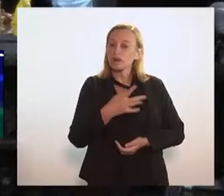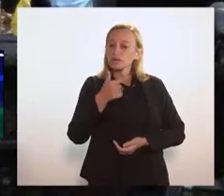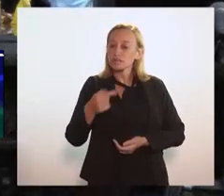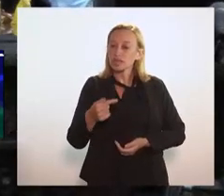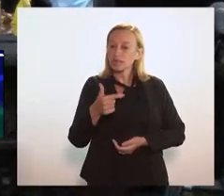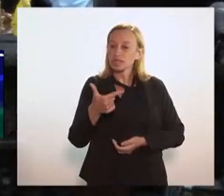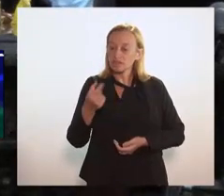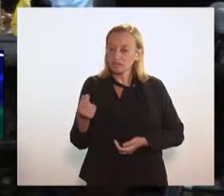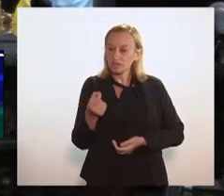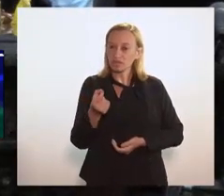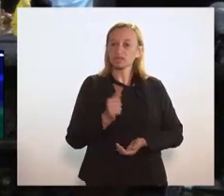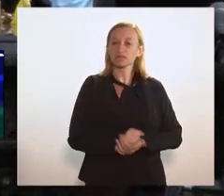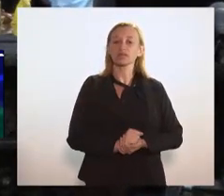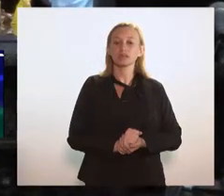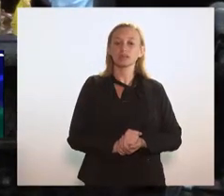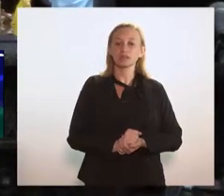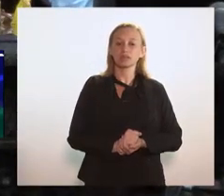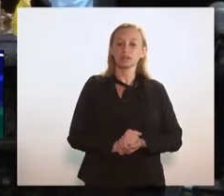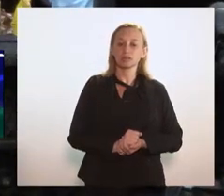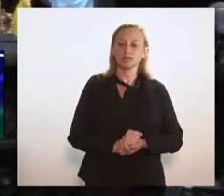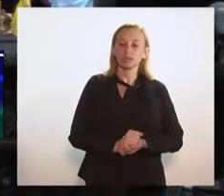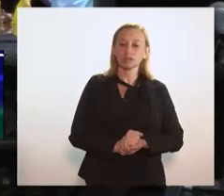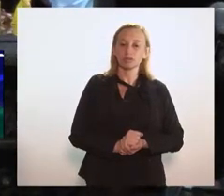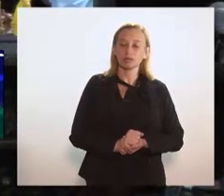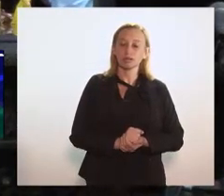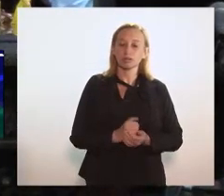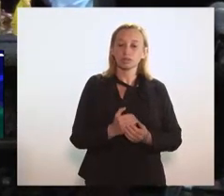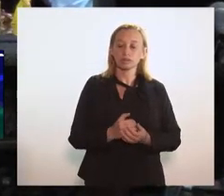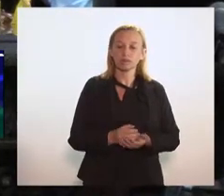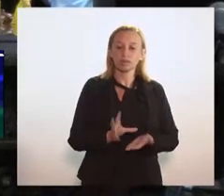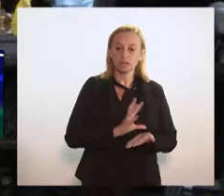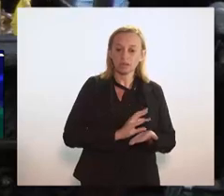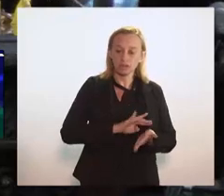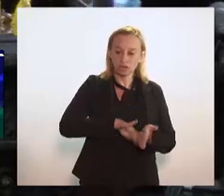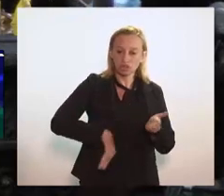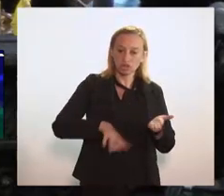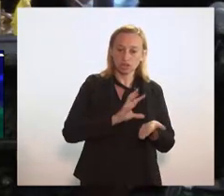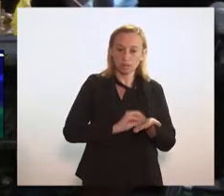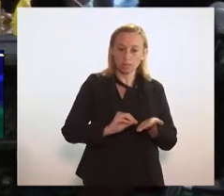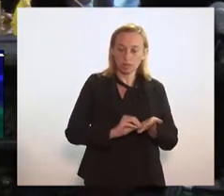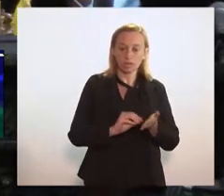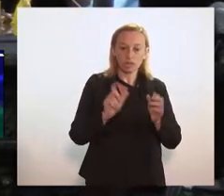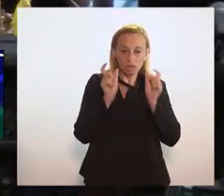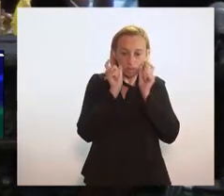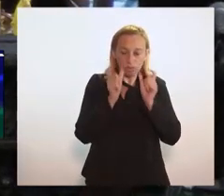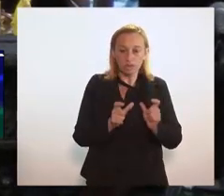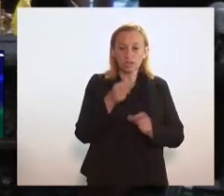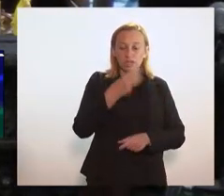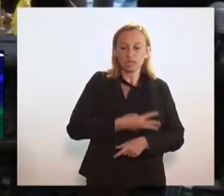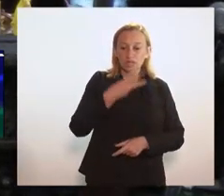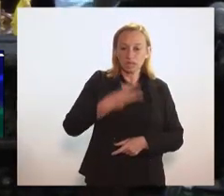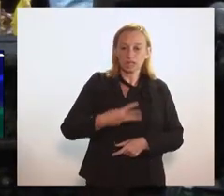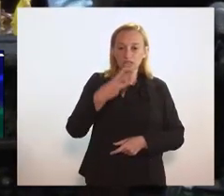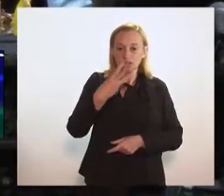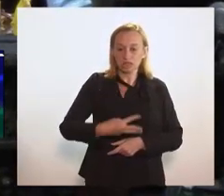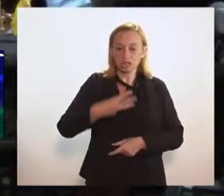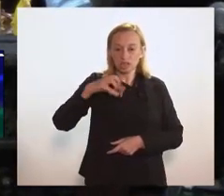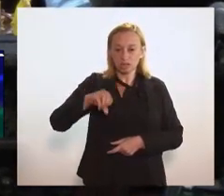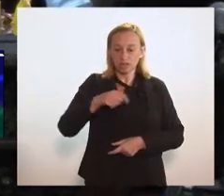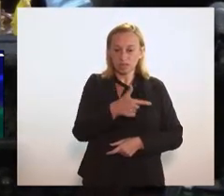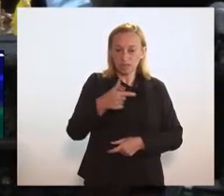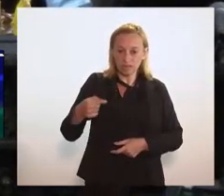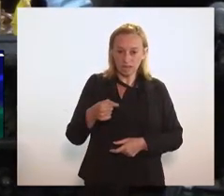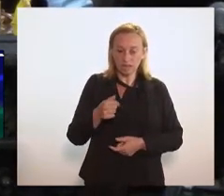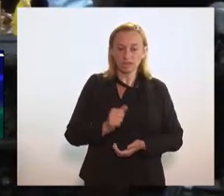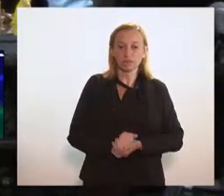3473/20. Estou remetendo, estou tirando de pauta, remetendo a CCJ e chamando a atenção do 3339 de 17.